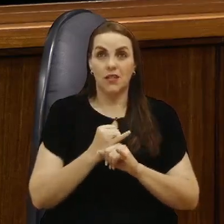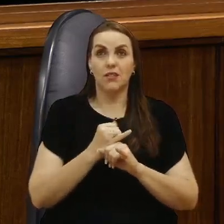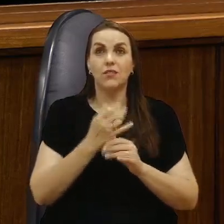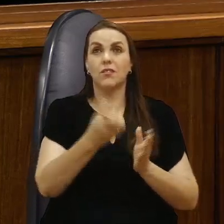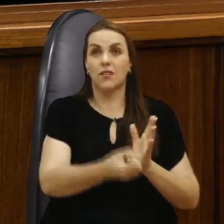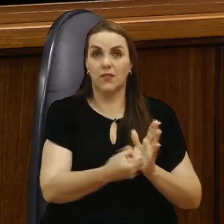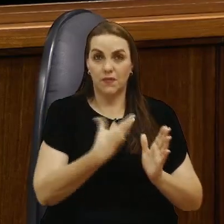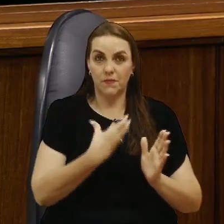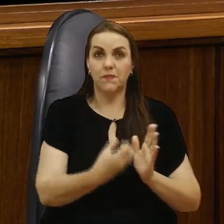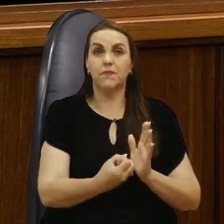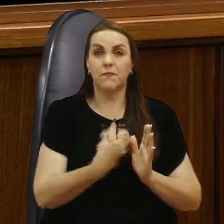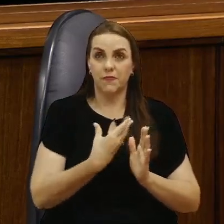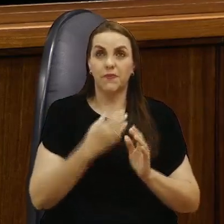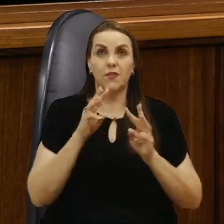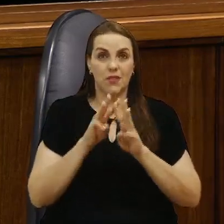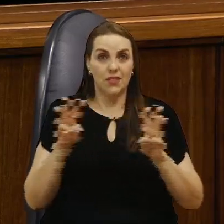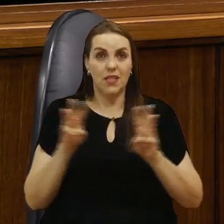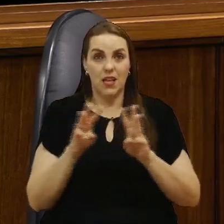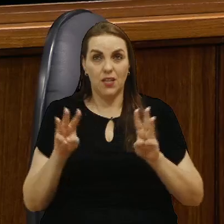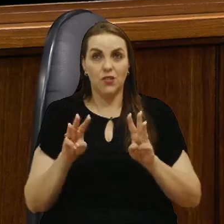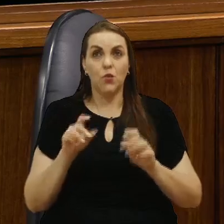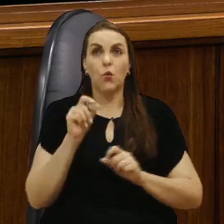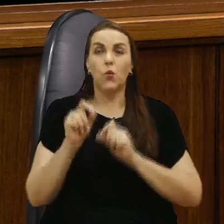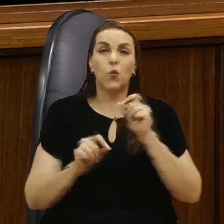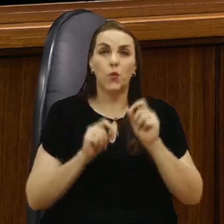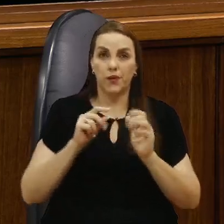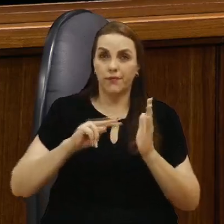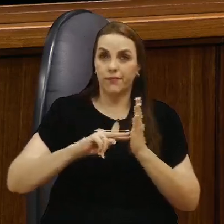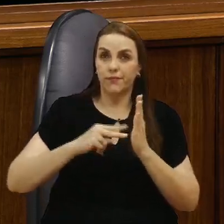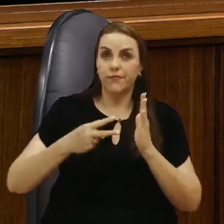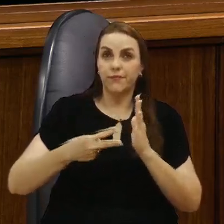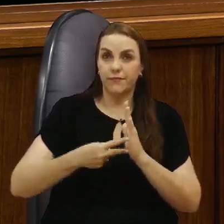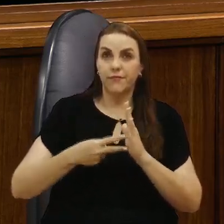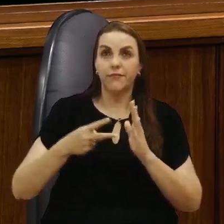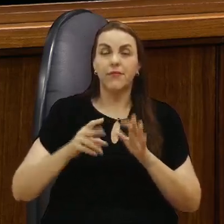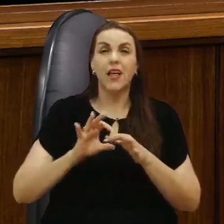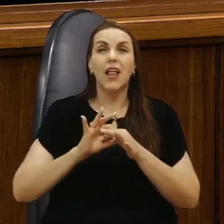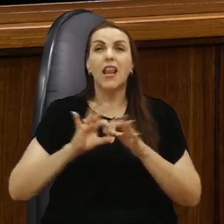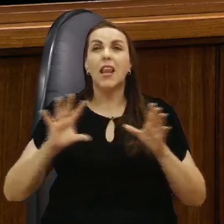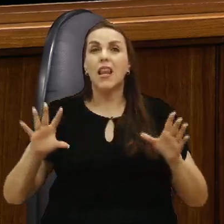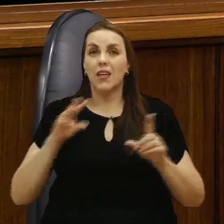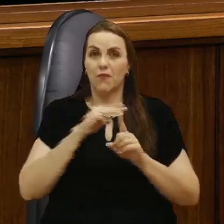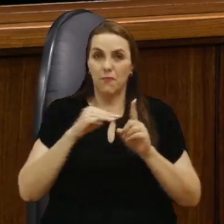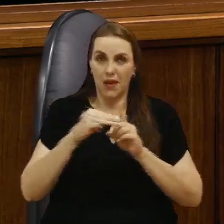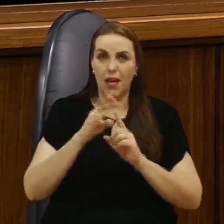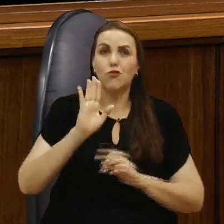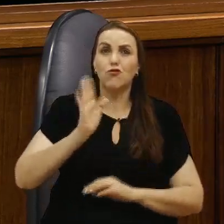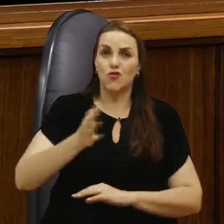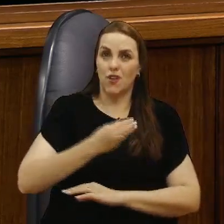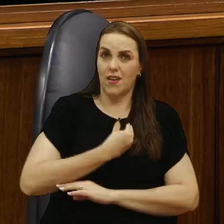por a entrega daqueles sites. O que significa que o livre mercado já existe.